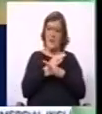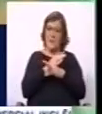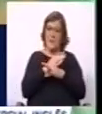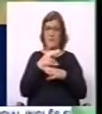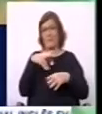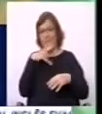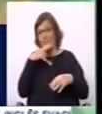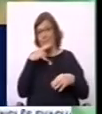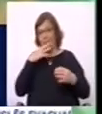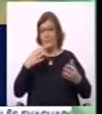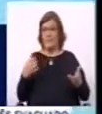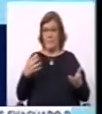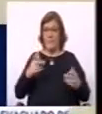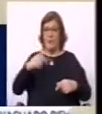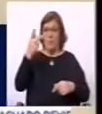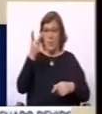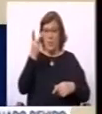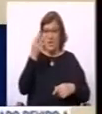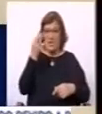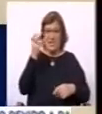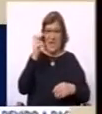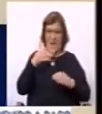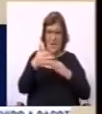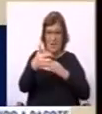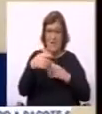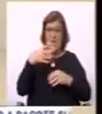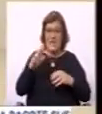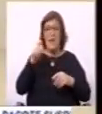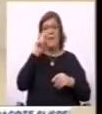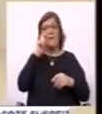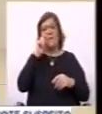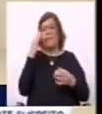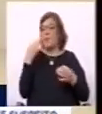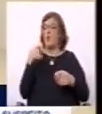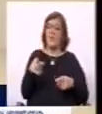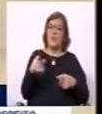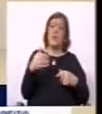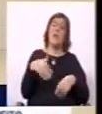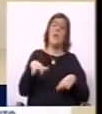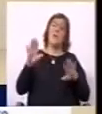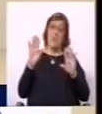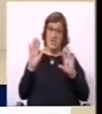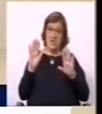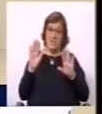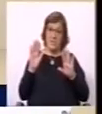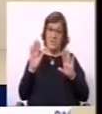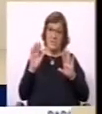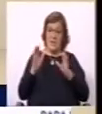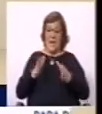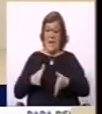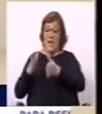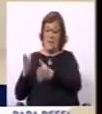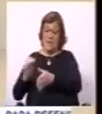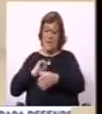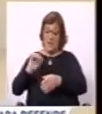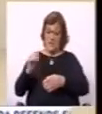infelizmente, nos próximos 2-3 anos, esses territórios estão defendidos por natureza. Mas, à margem desses territórios que